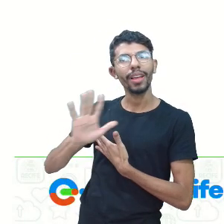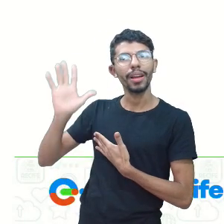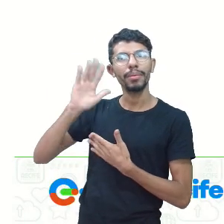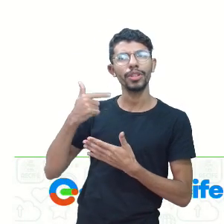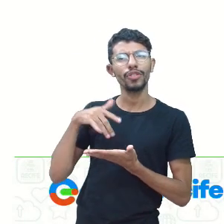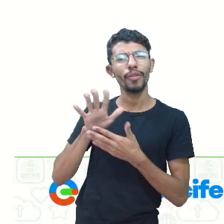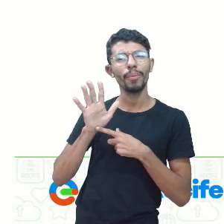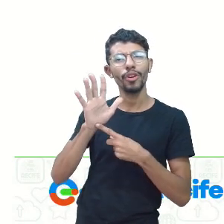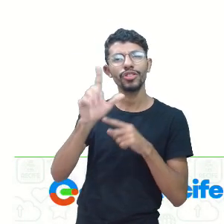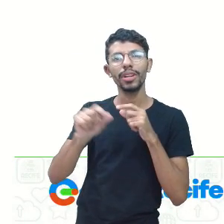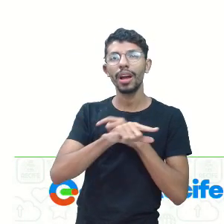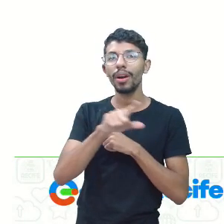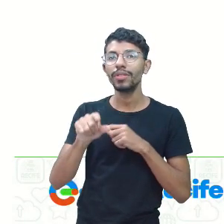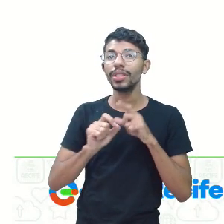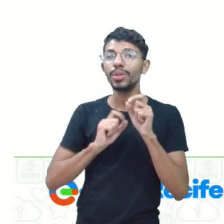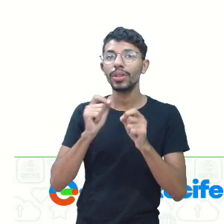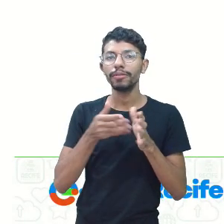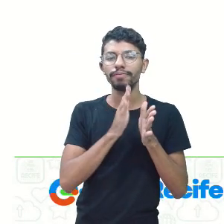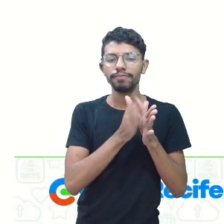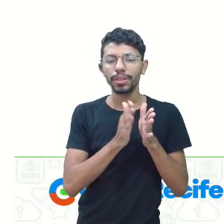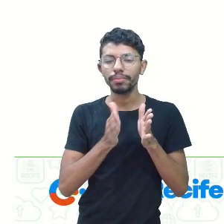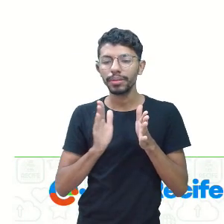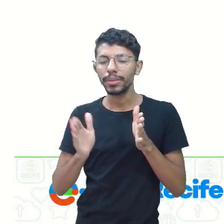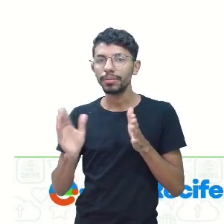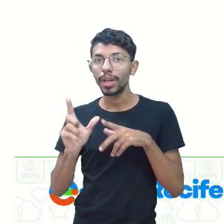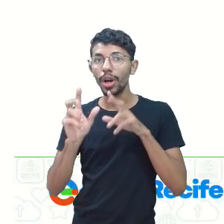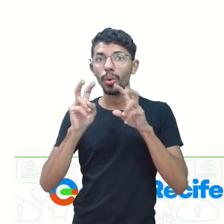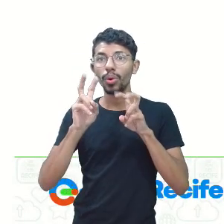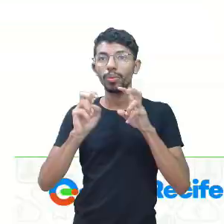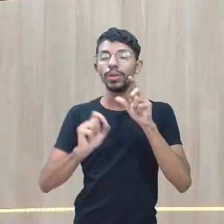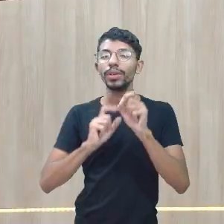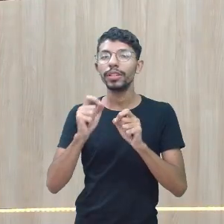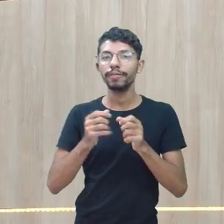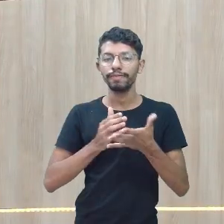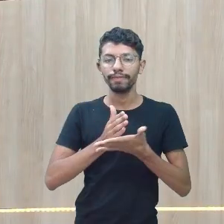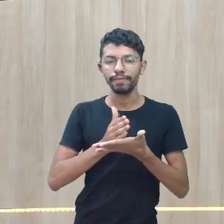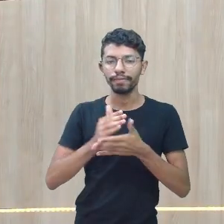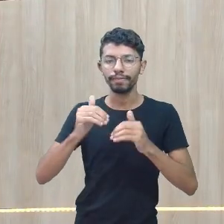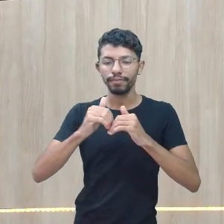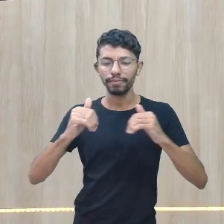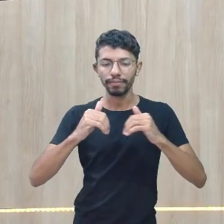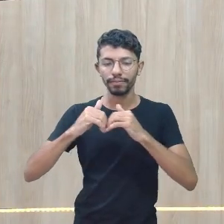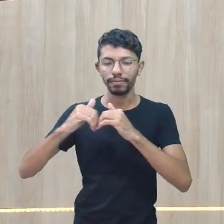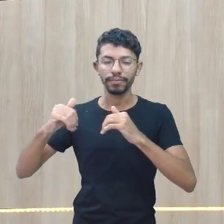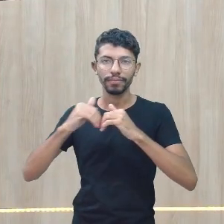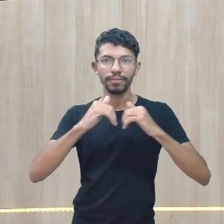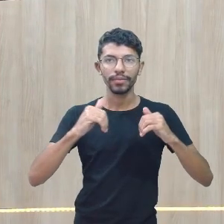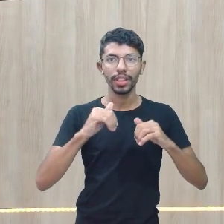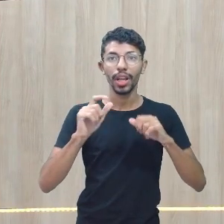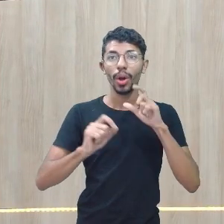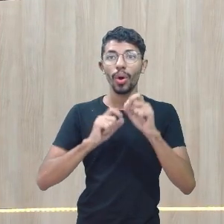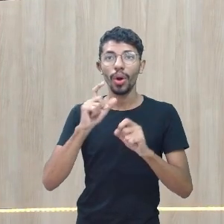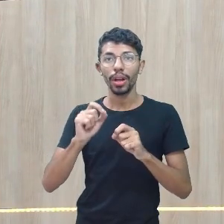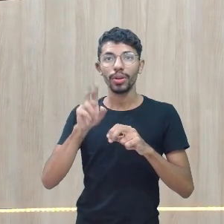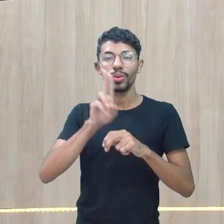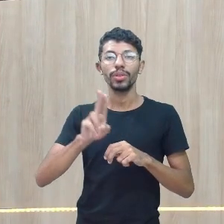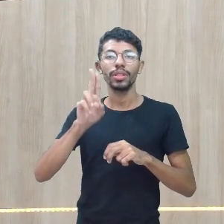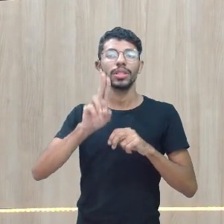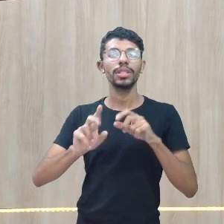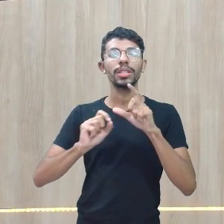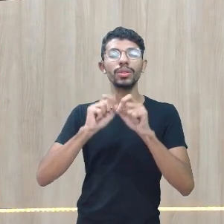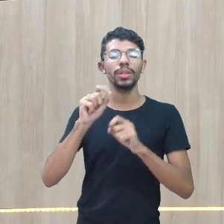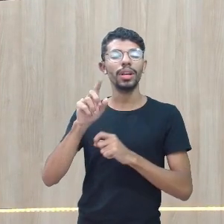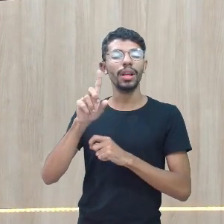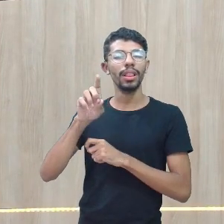a passo, né, dessa questão da separação, né, a partir de uma destilação fracionada. Lembre que nós